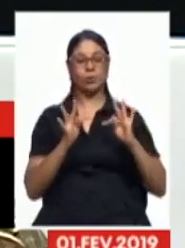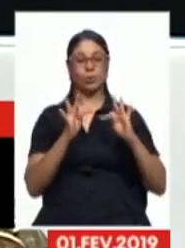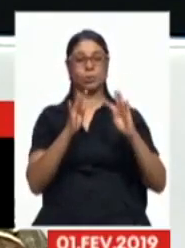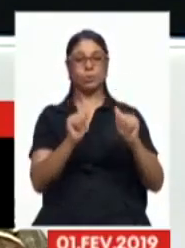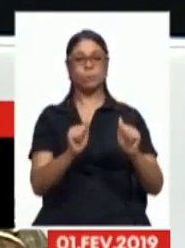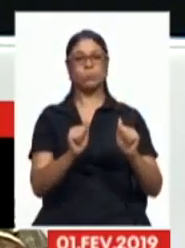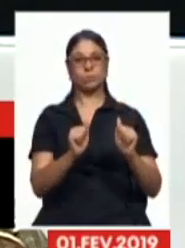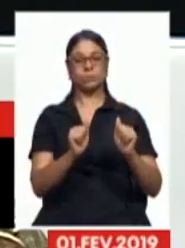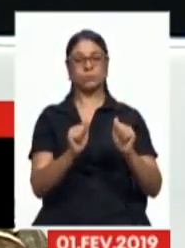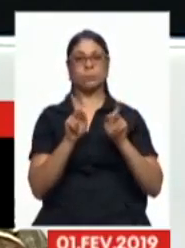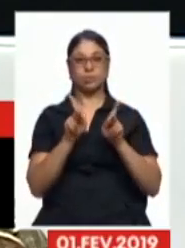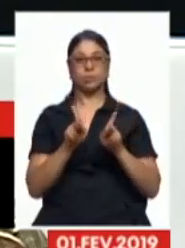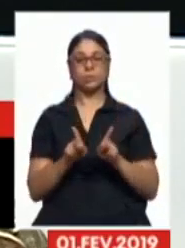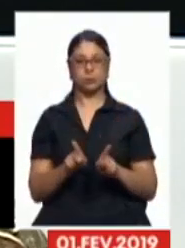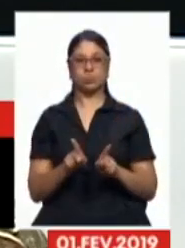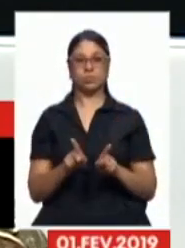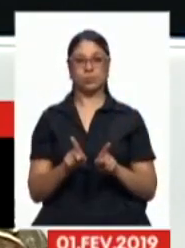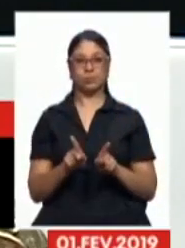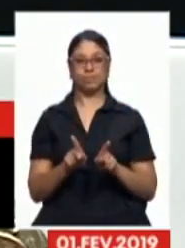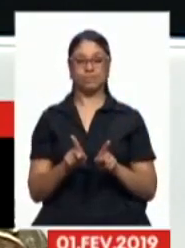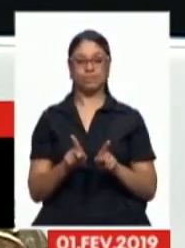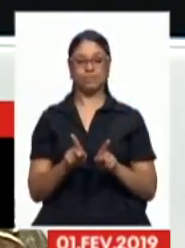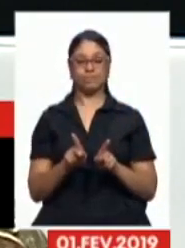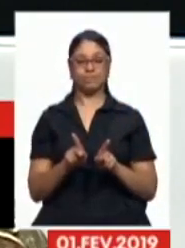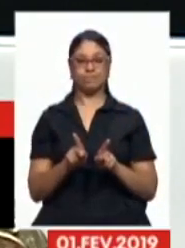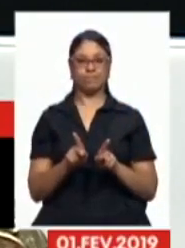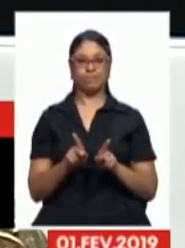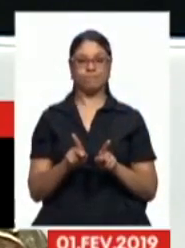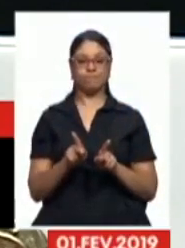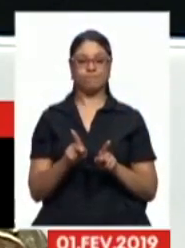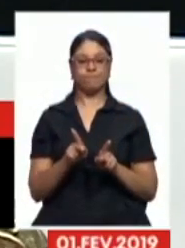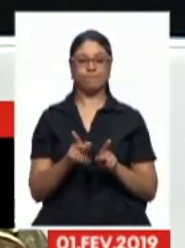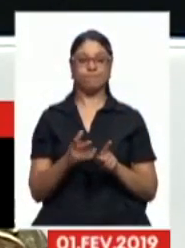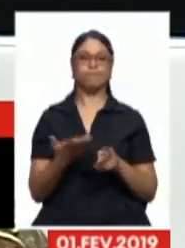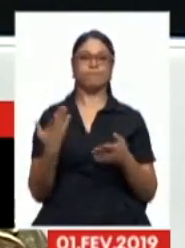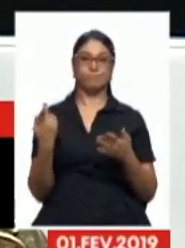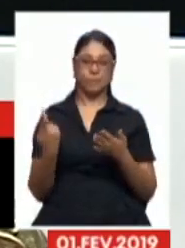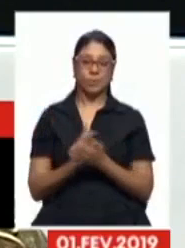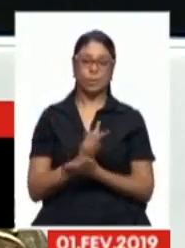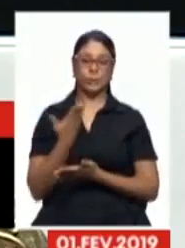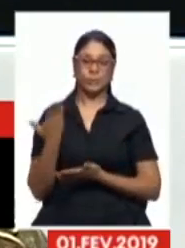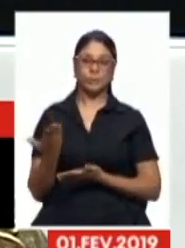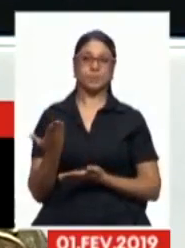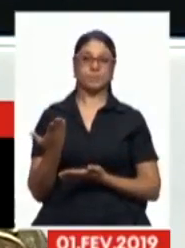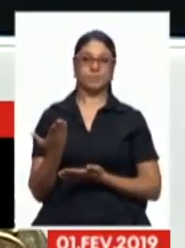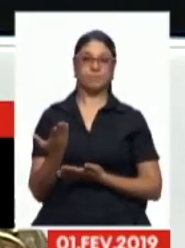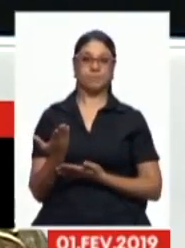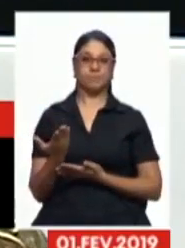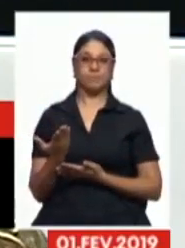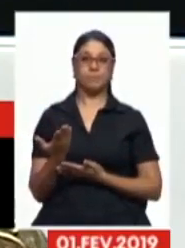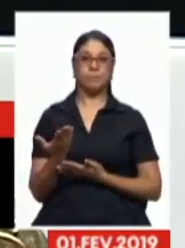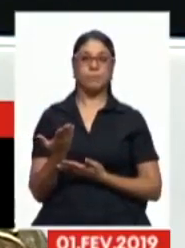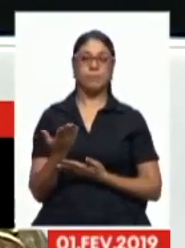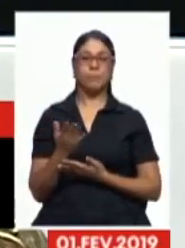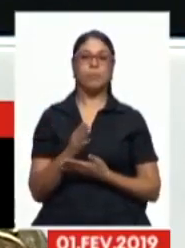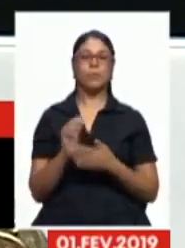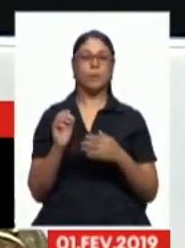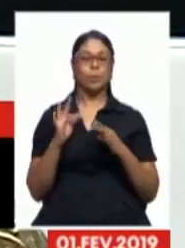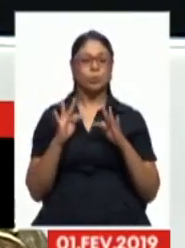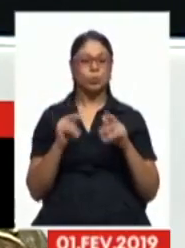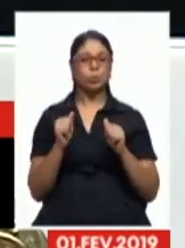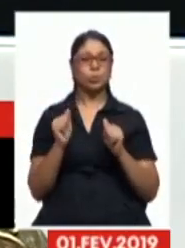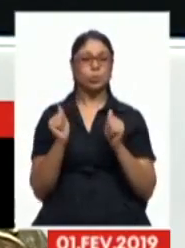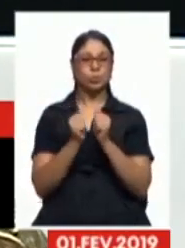as vítimas dessa imensa tragédia. Observemos, pois, juntos